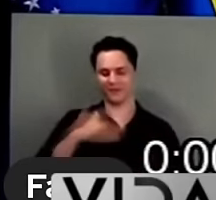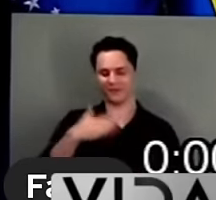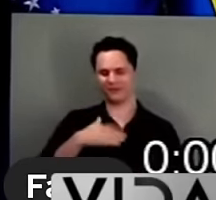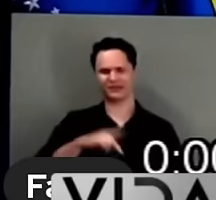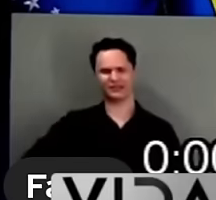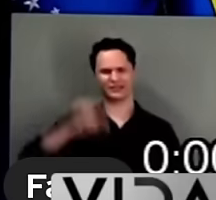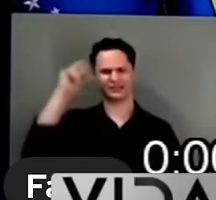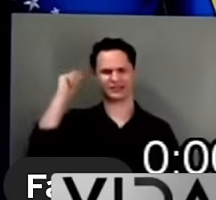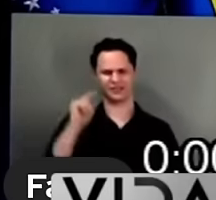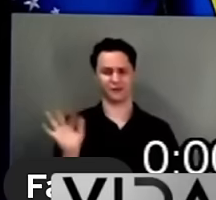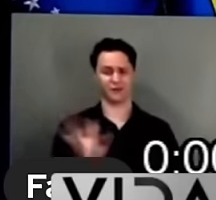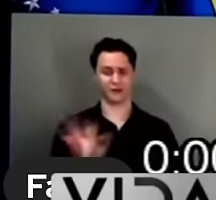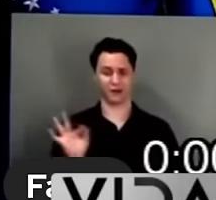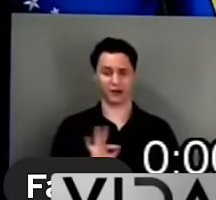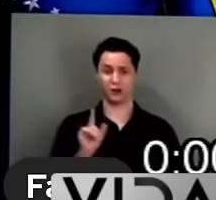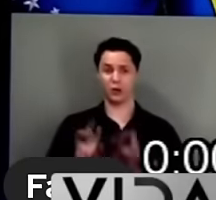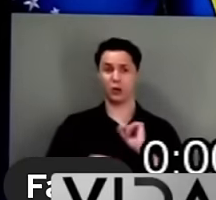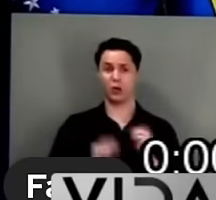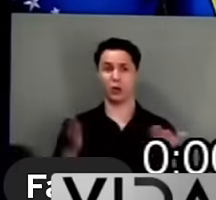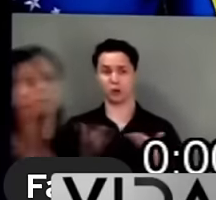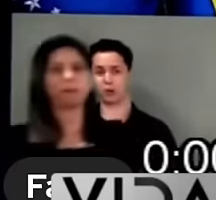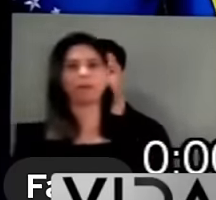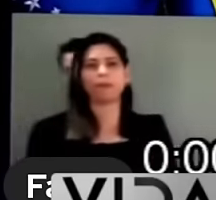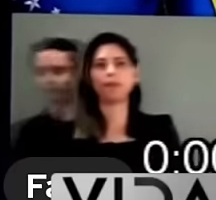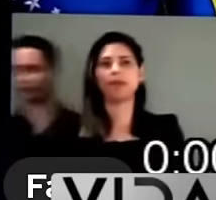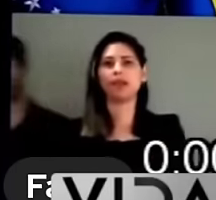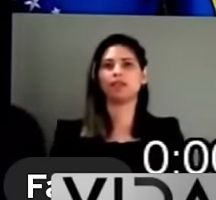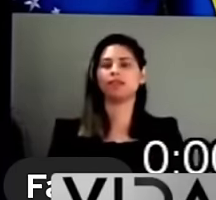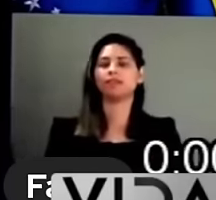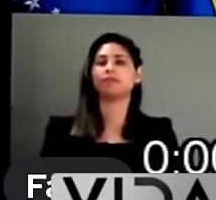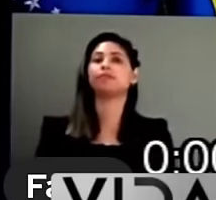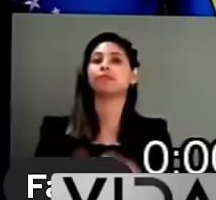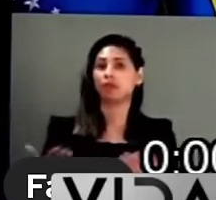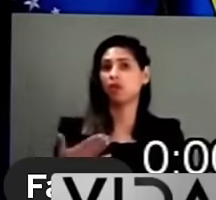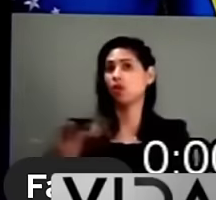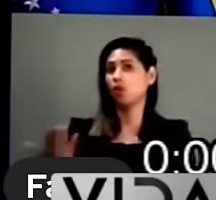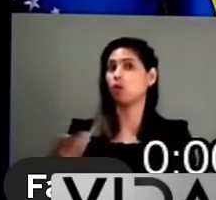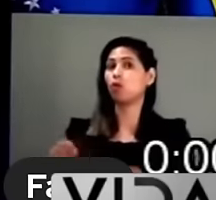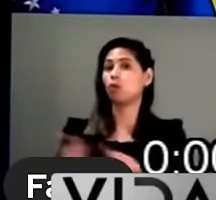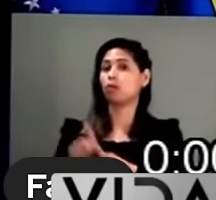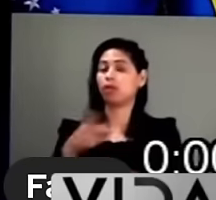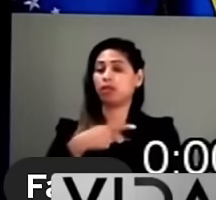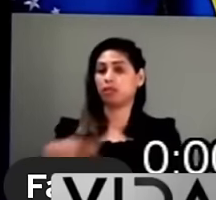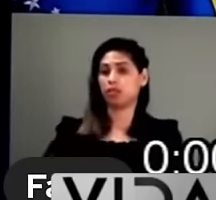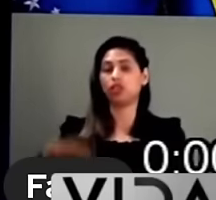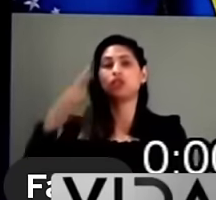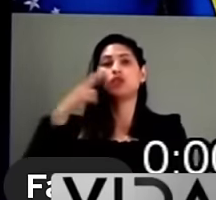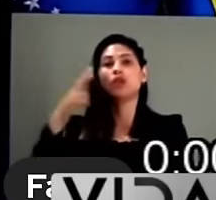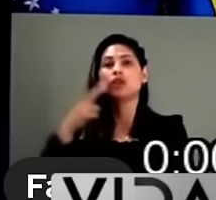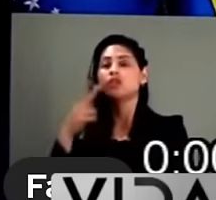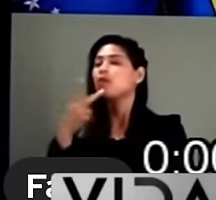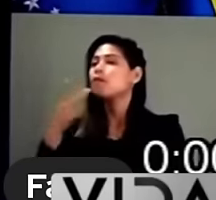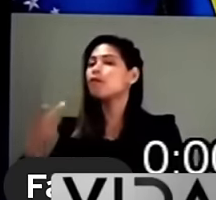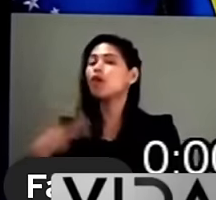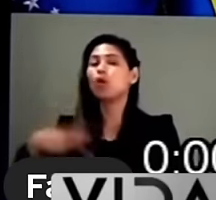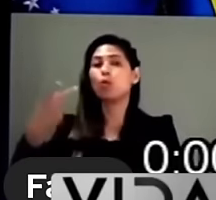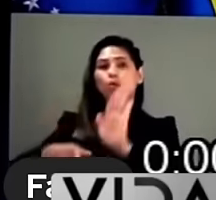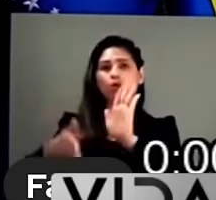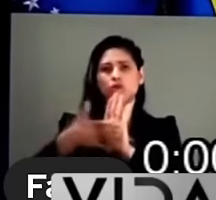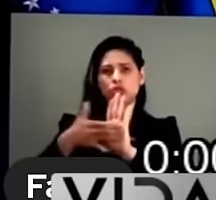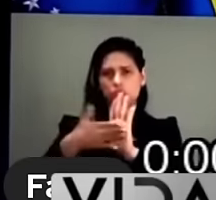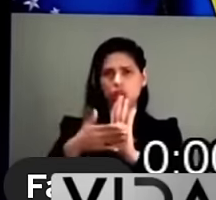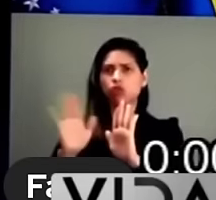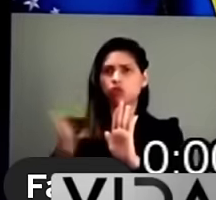fevereiro. E parece, na época, lá o presidente, né, o presidente Pacheco, que disse que não ia despachar projeto de resolução, mas está desde fevereiro. E